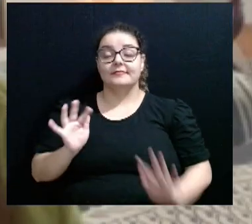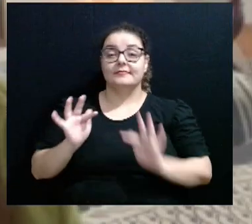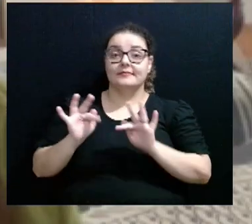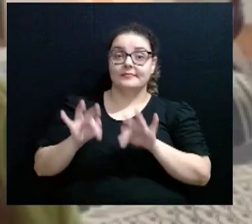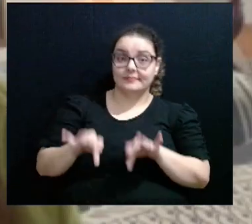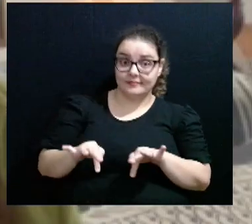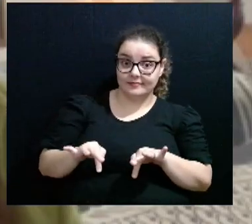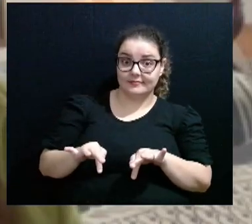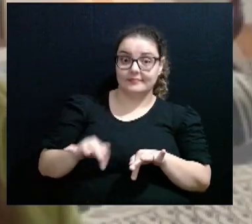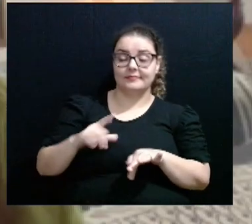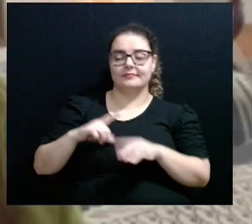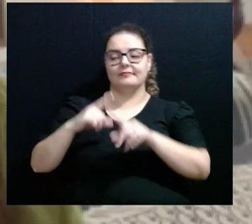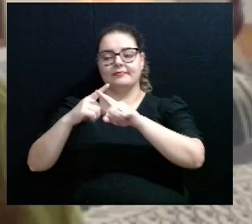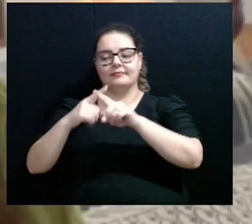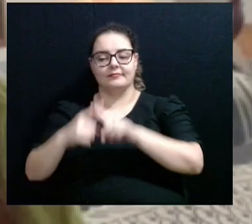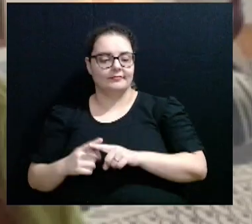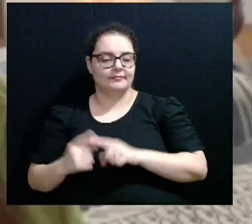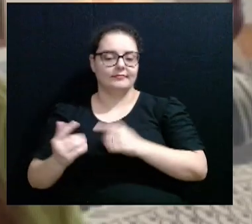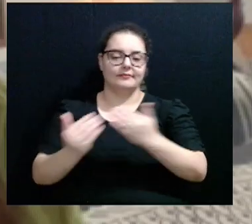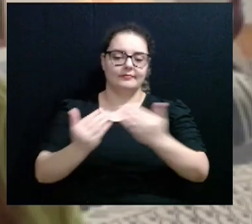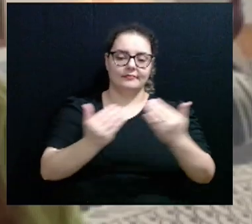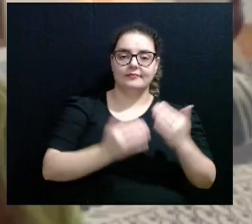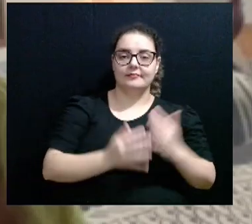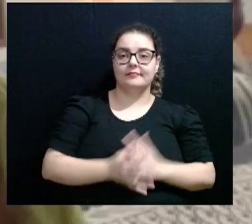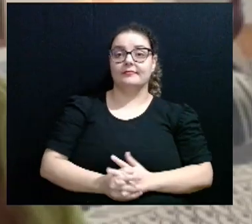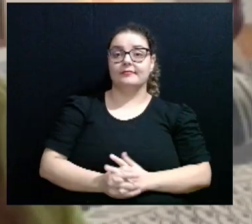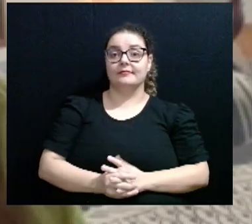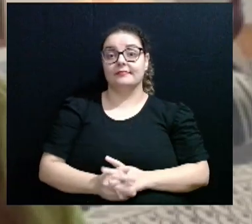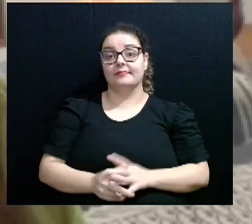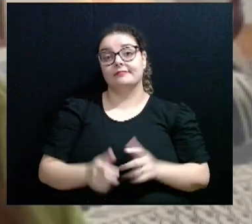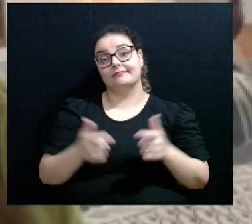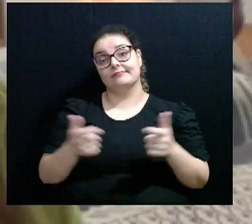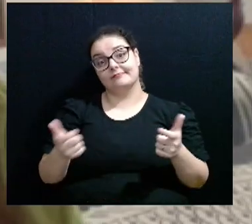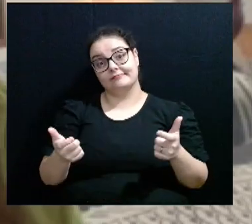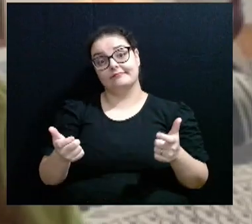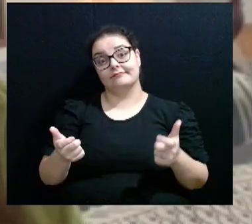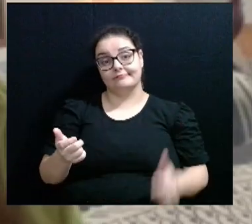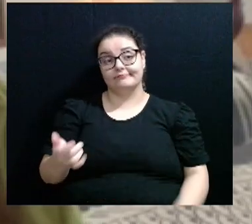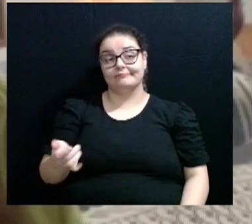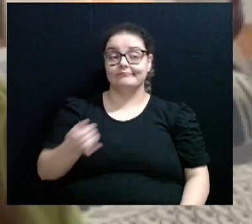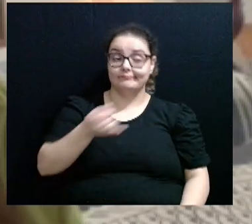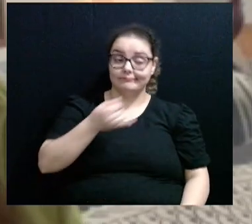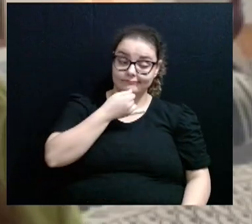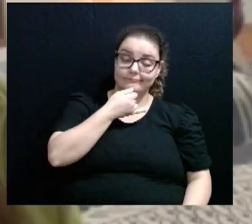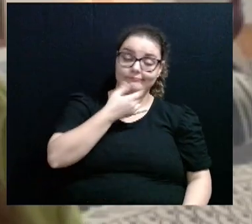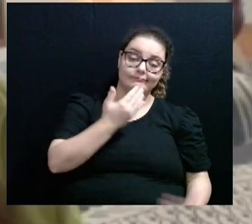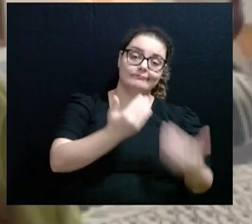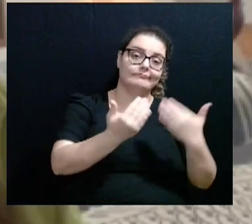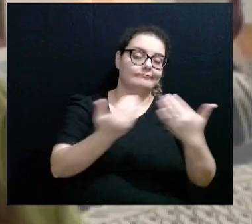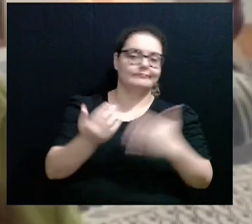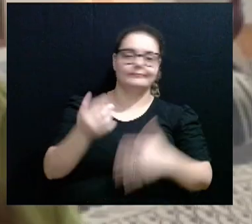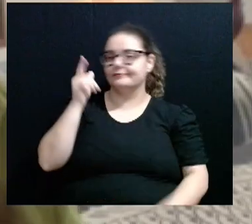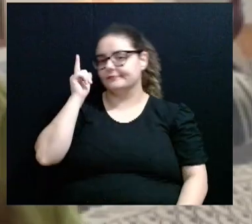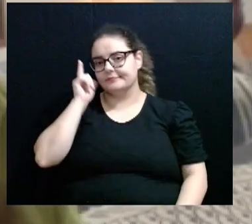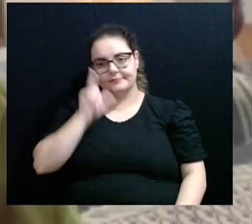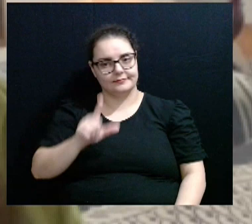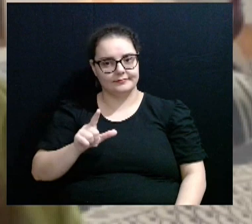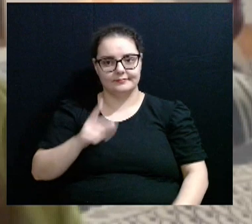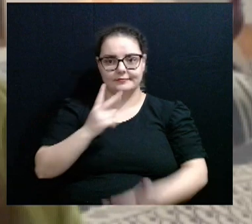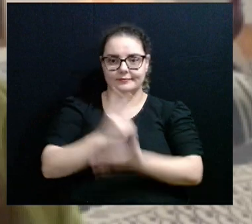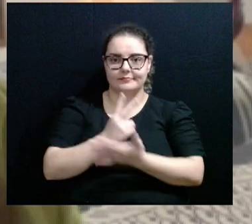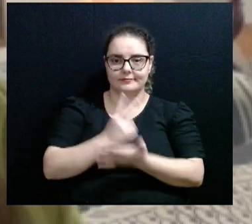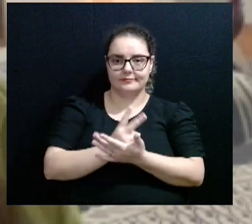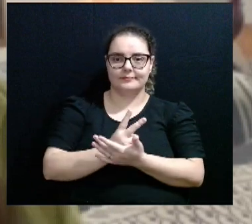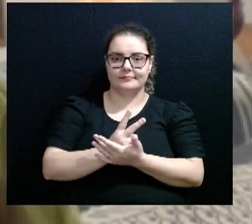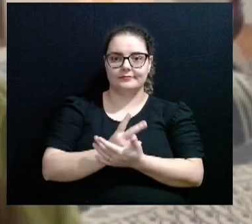competição, comparação e uma grande infelicidade da gente se comparar e não conseguir chegar sempre no lugar que a gente quer. Então,